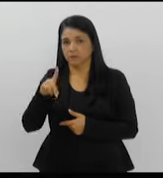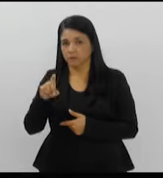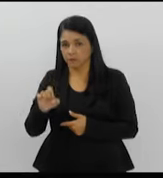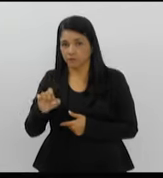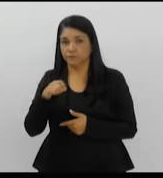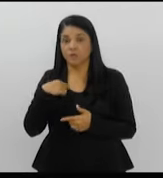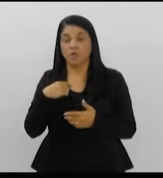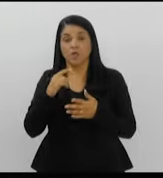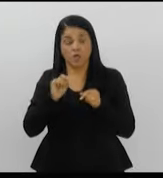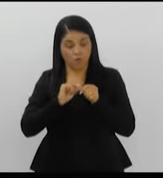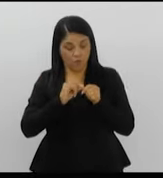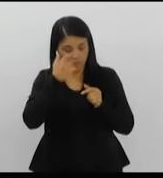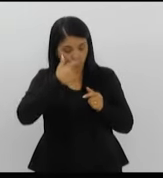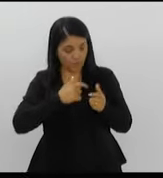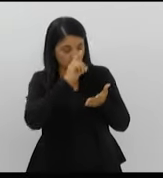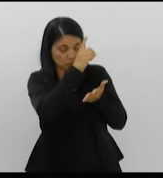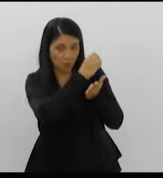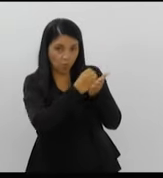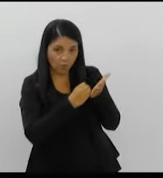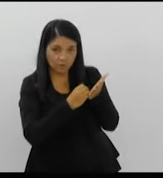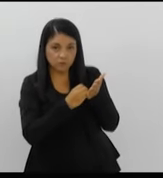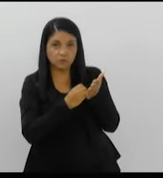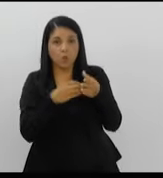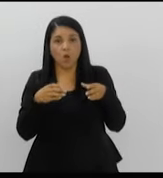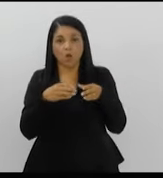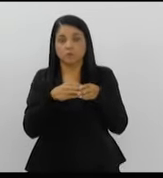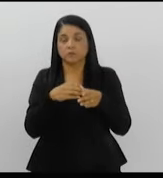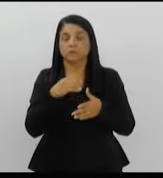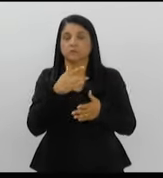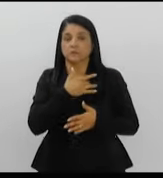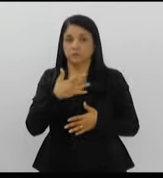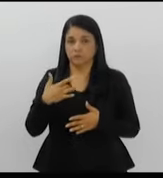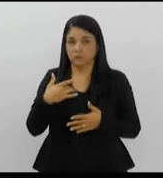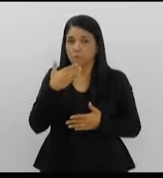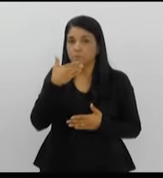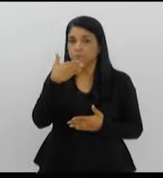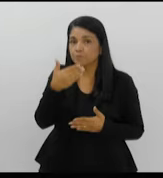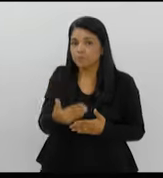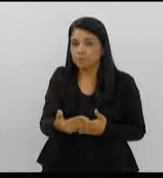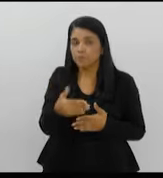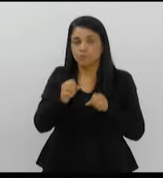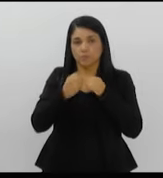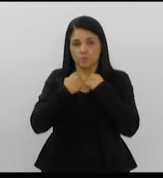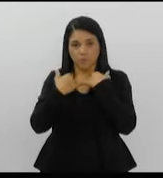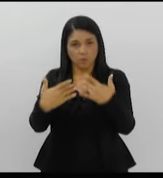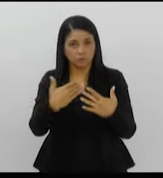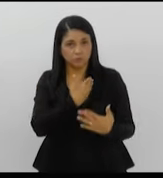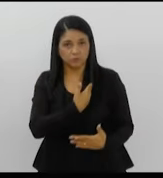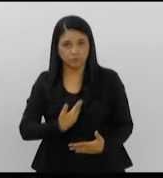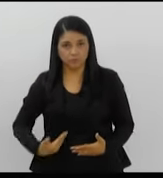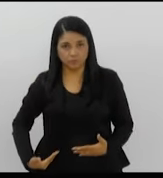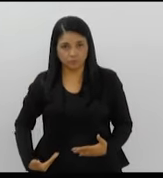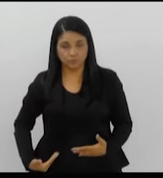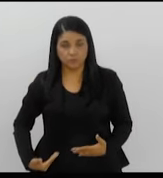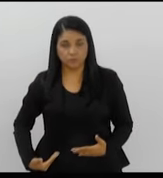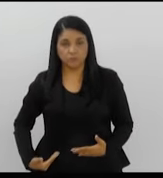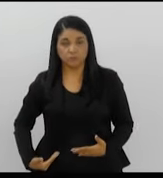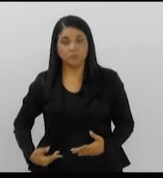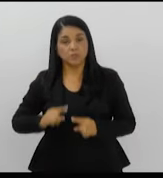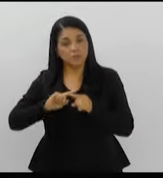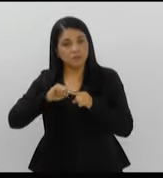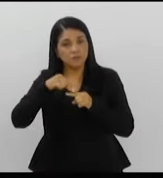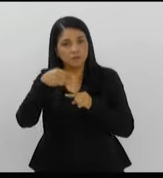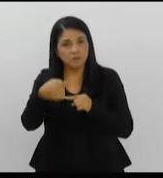um ofício à Comissão de Saúde pedindo uma audiência pública e,